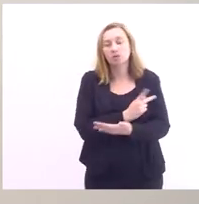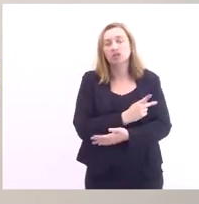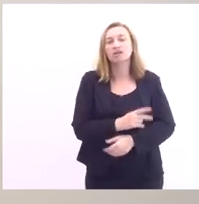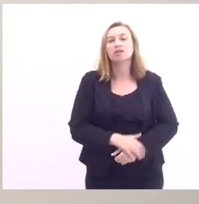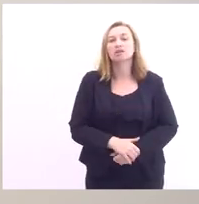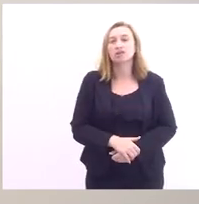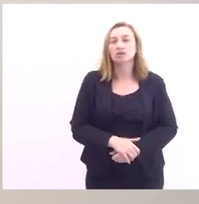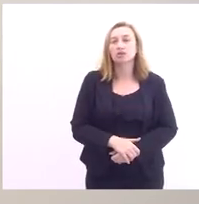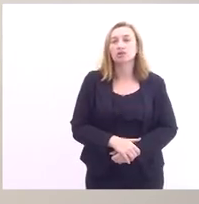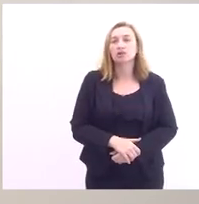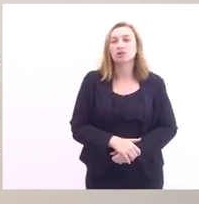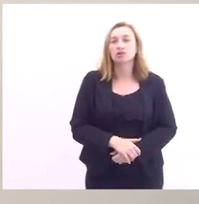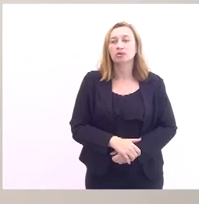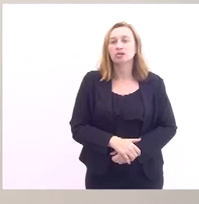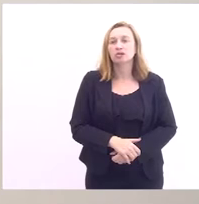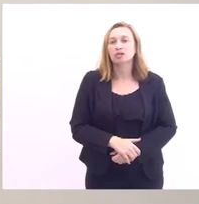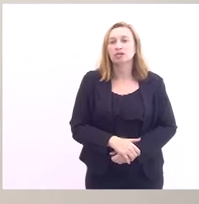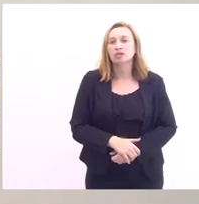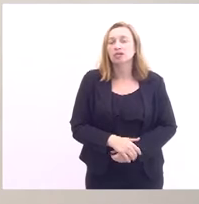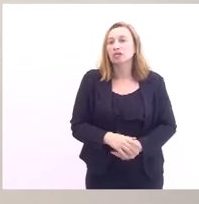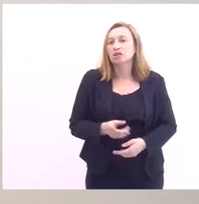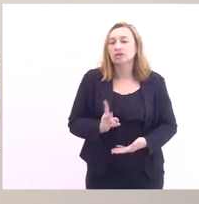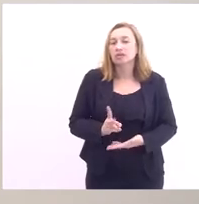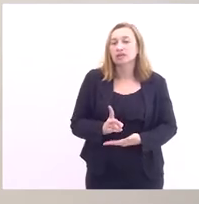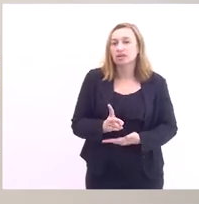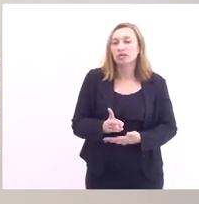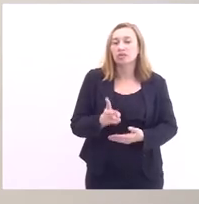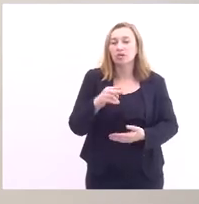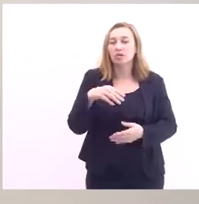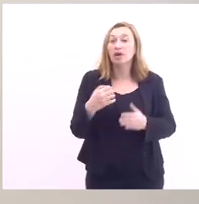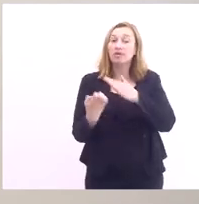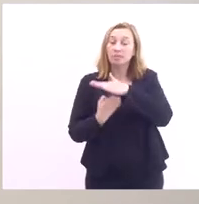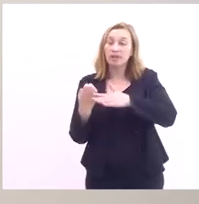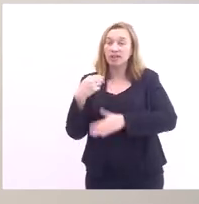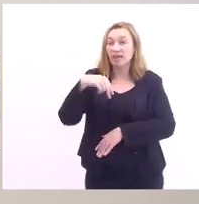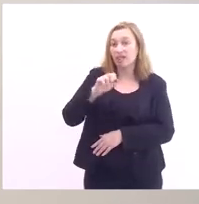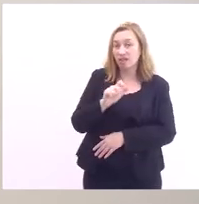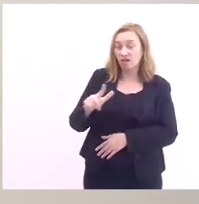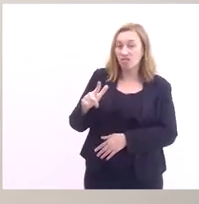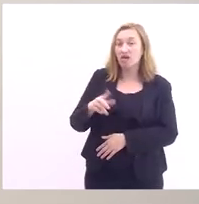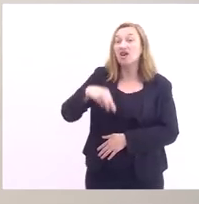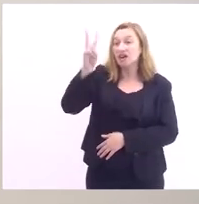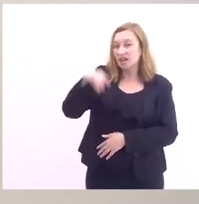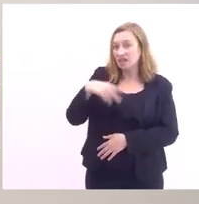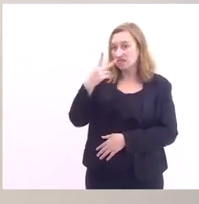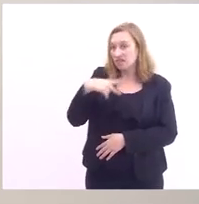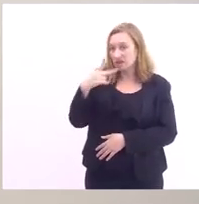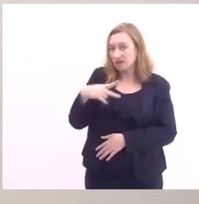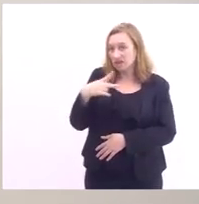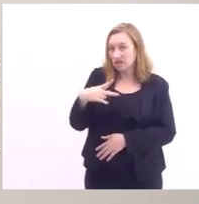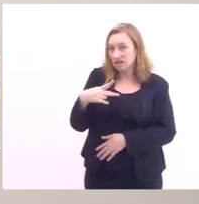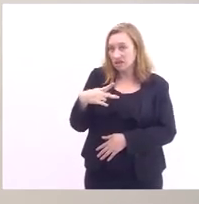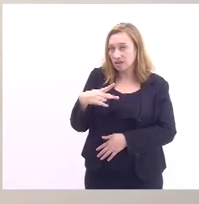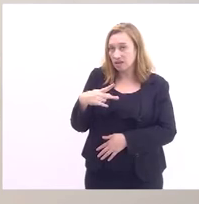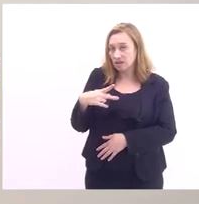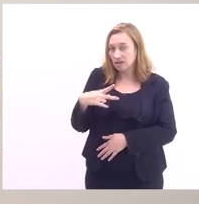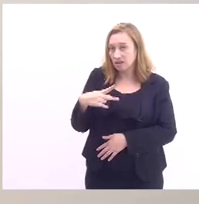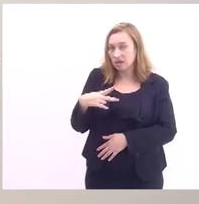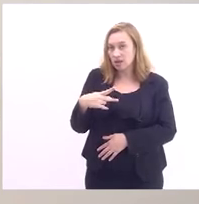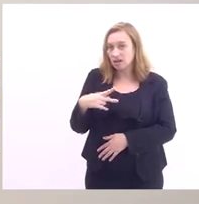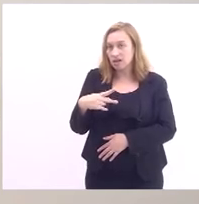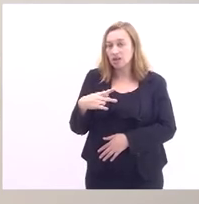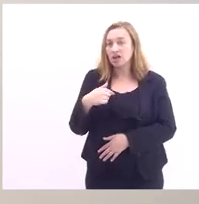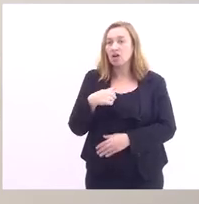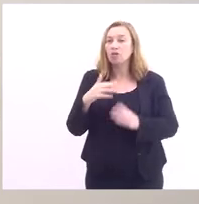acontecendo, o que vem acontecendo e o que acontece com a empresa Enel. Aqui quem está falando é a munícipe Fátima